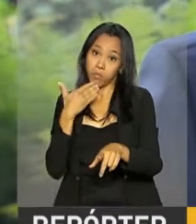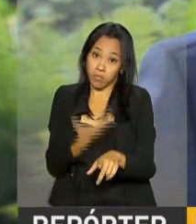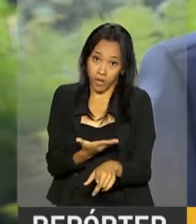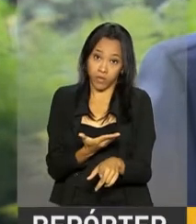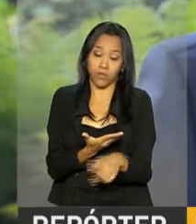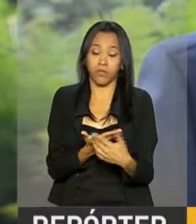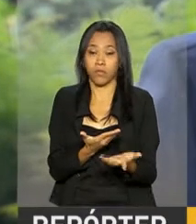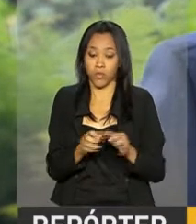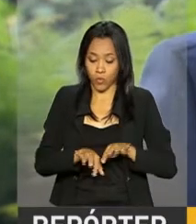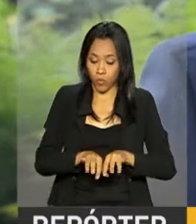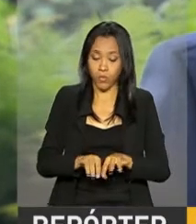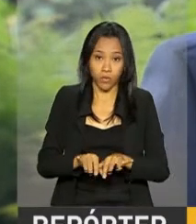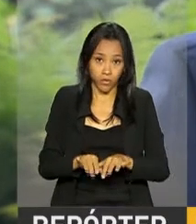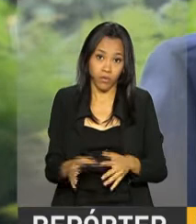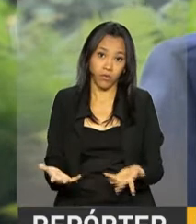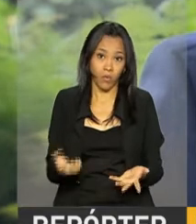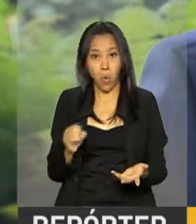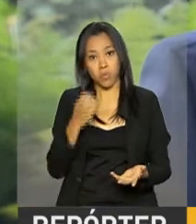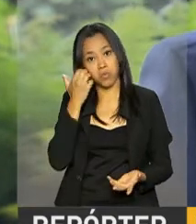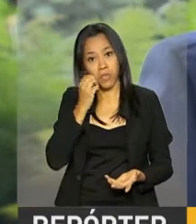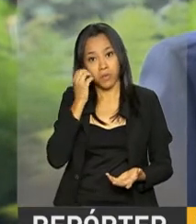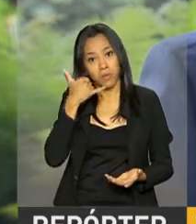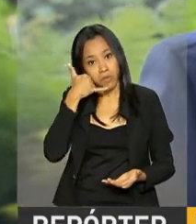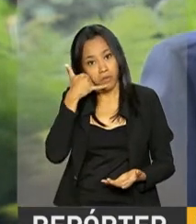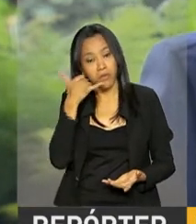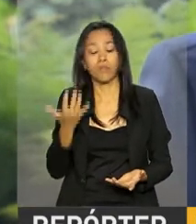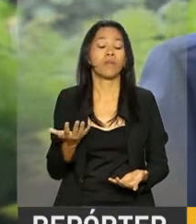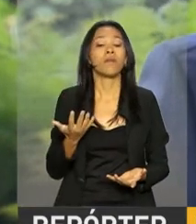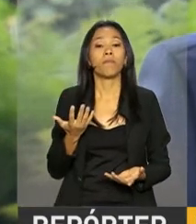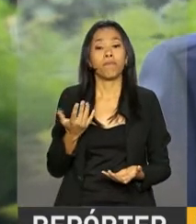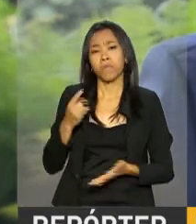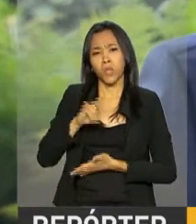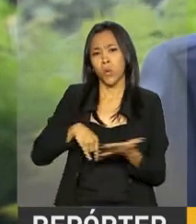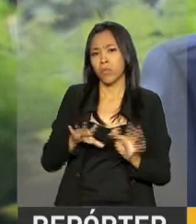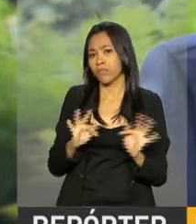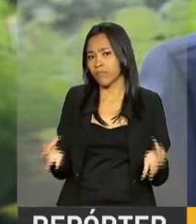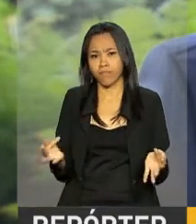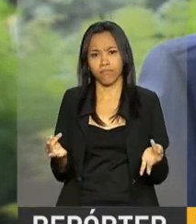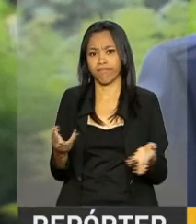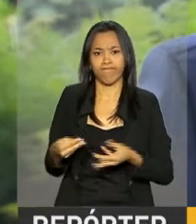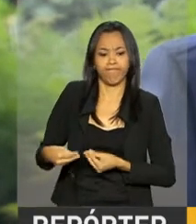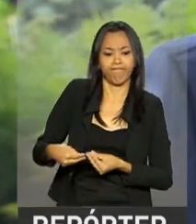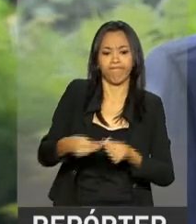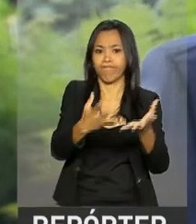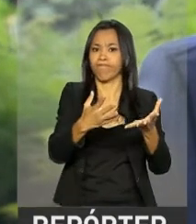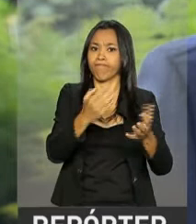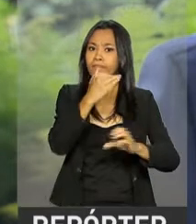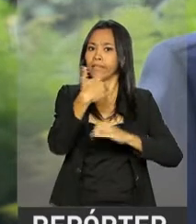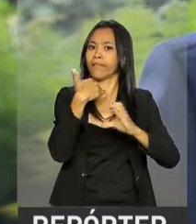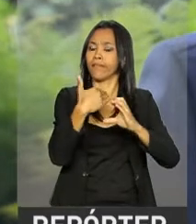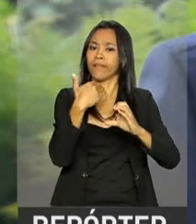por um computador seja por um ato no celular encaminha os documentos muito básicos por internet como